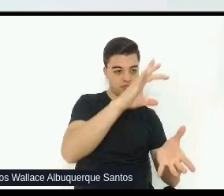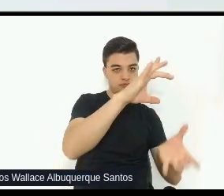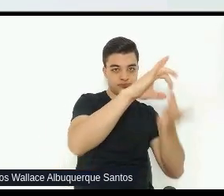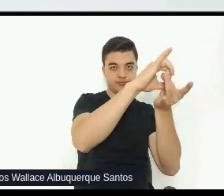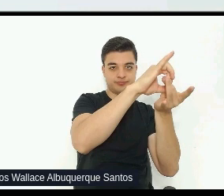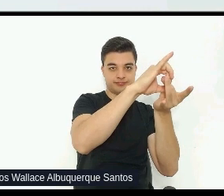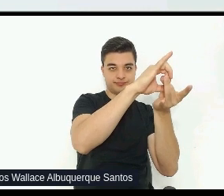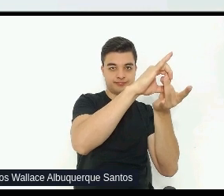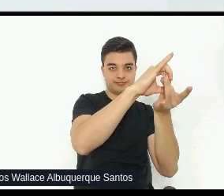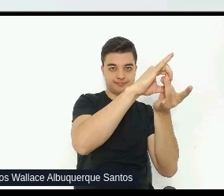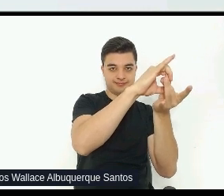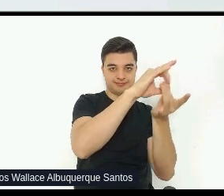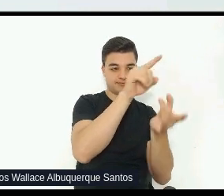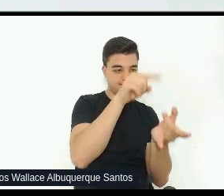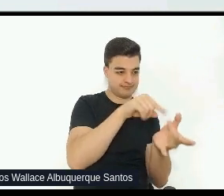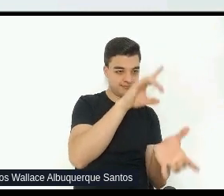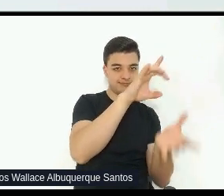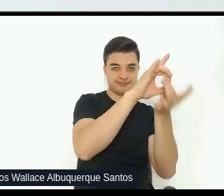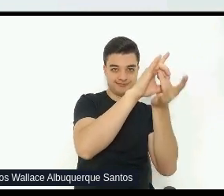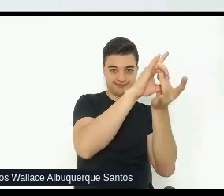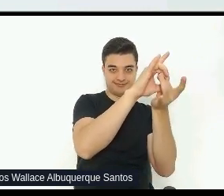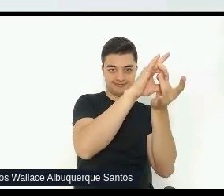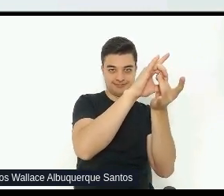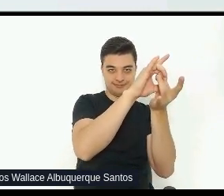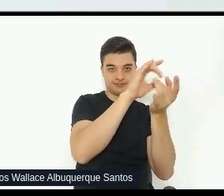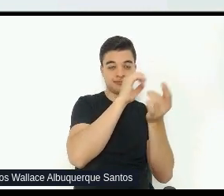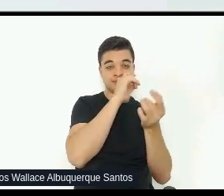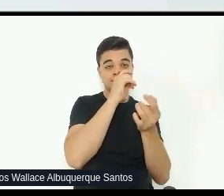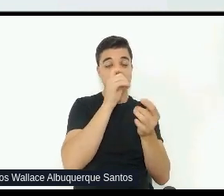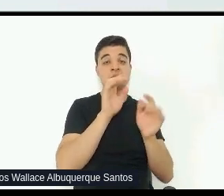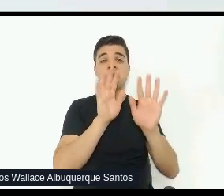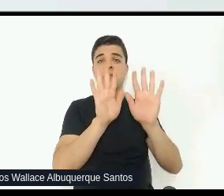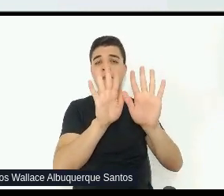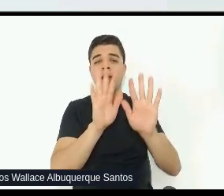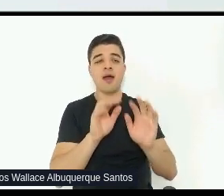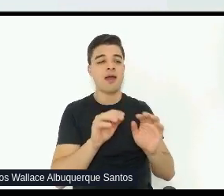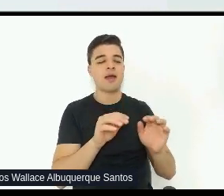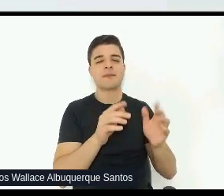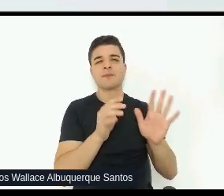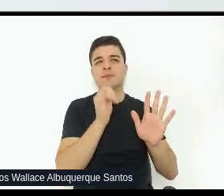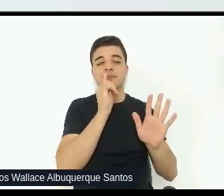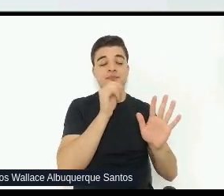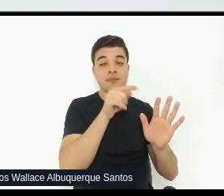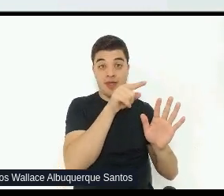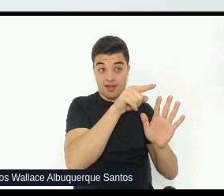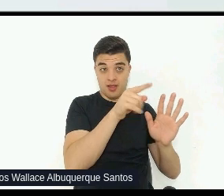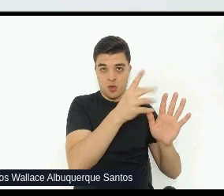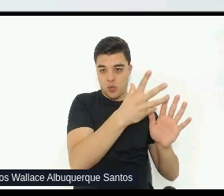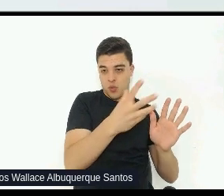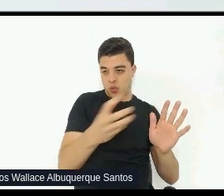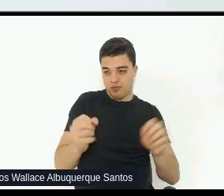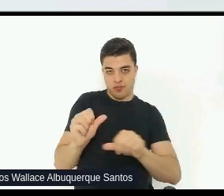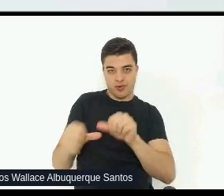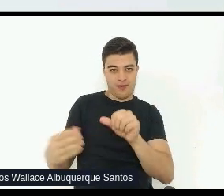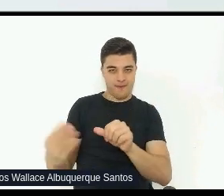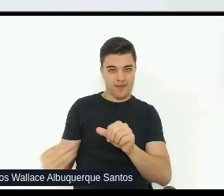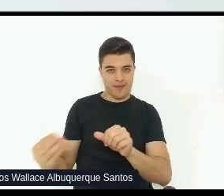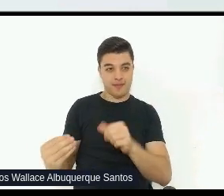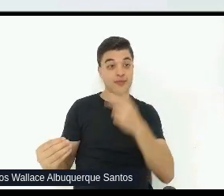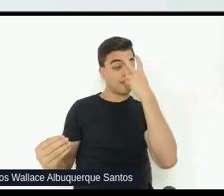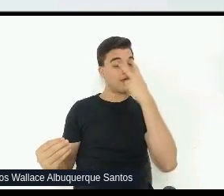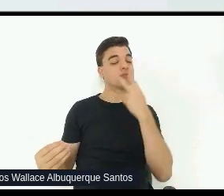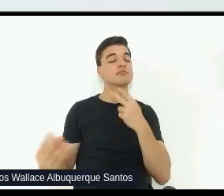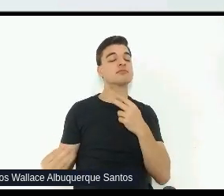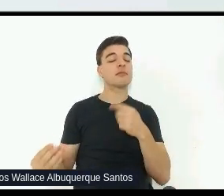escutar comprar agora botão, comprar agora botão, comprar agora botão. E a pessoa não está vendo a tela. Ela precisa